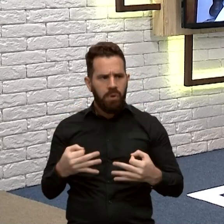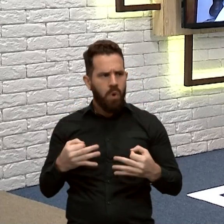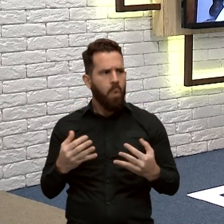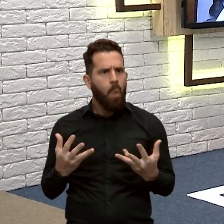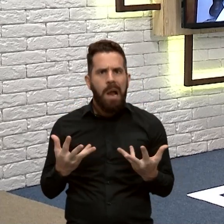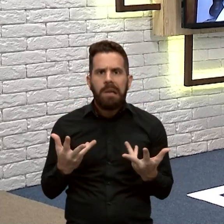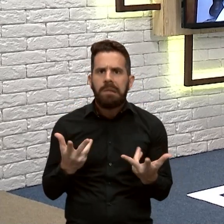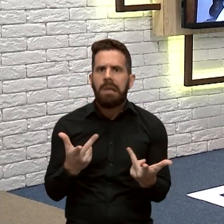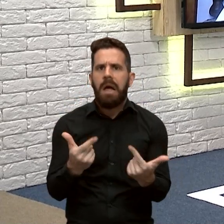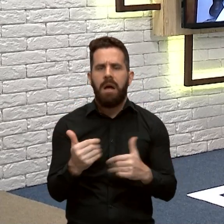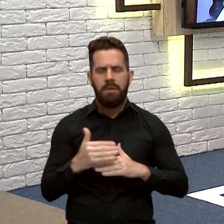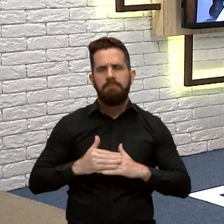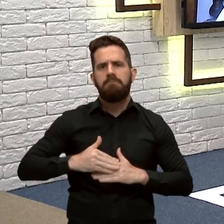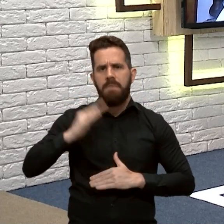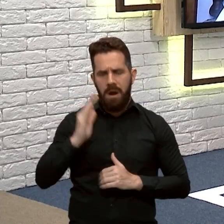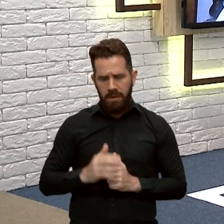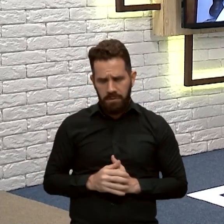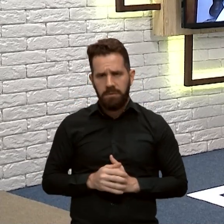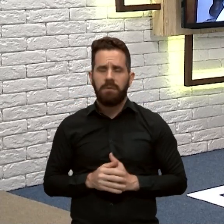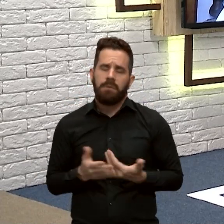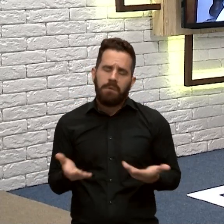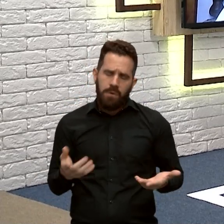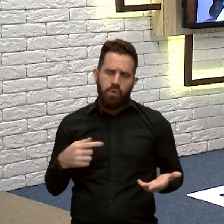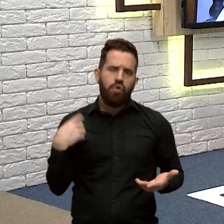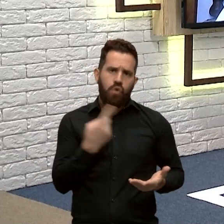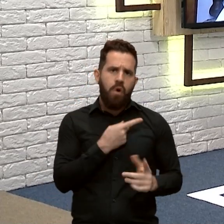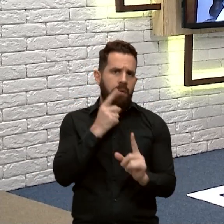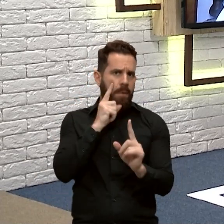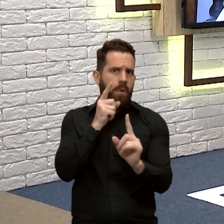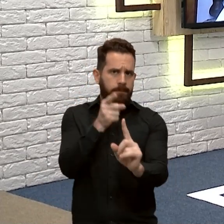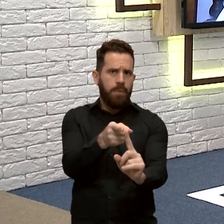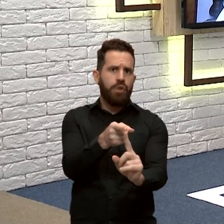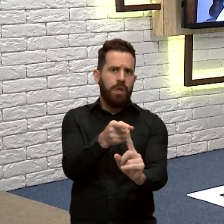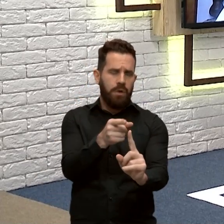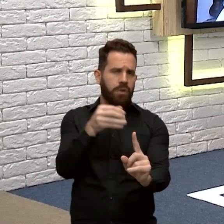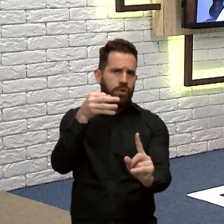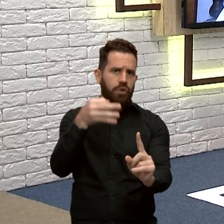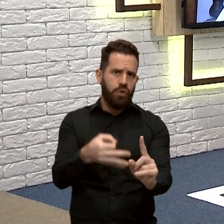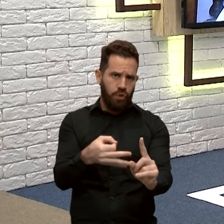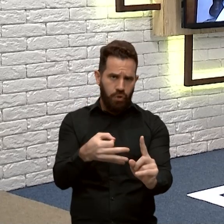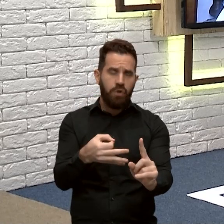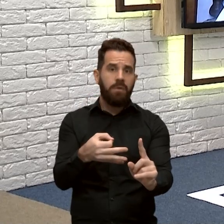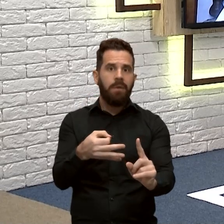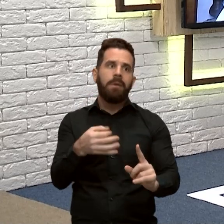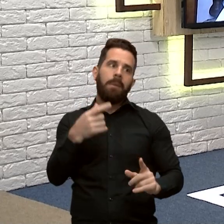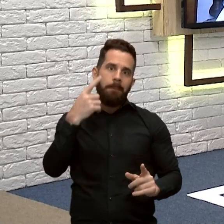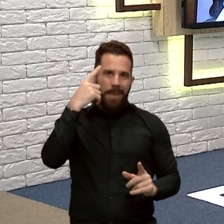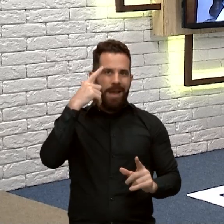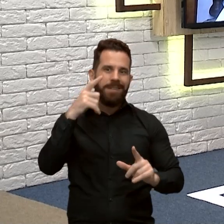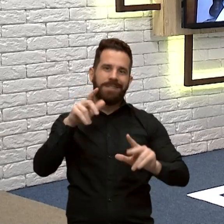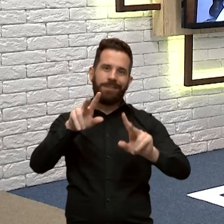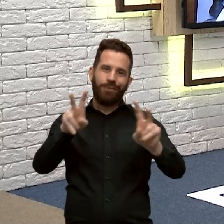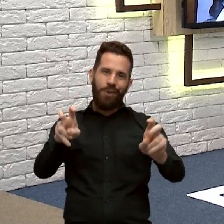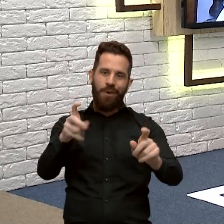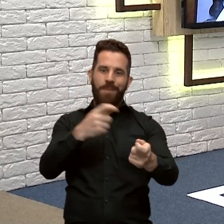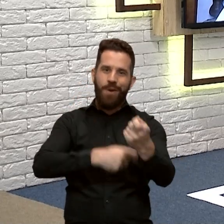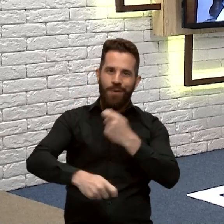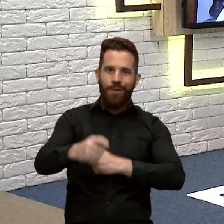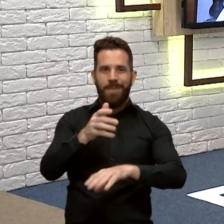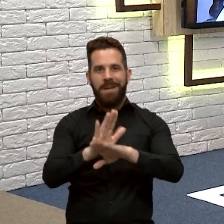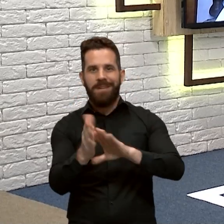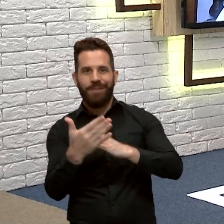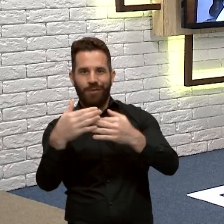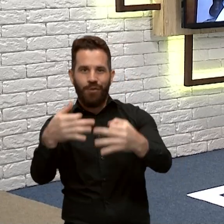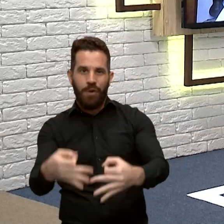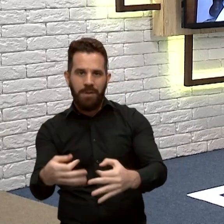nesse foco, é preciso a gente entender que por trás desse pano de fundo que a economia solidária vem e